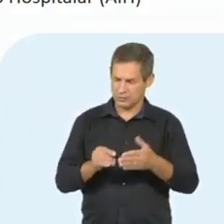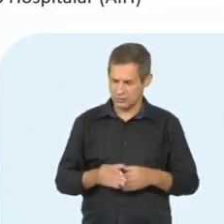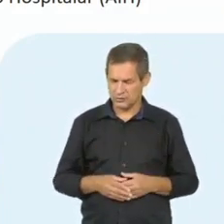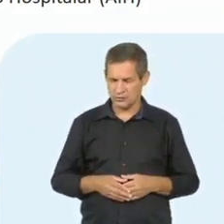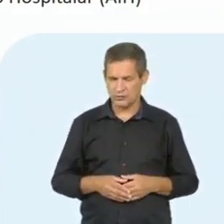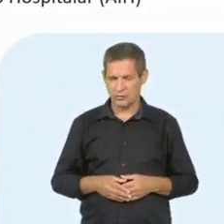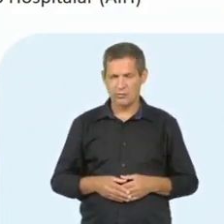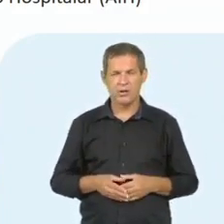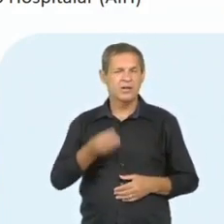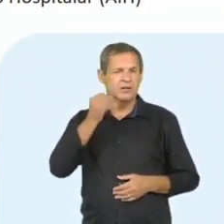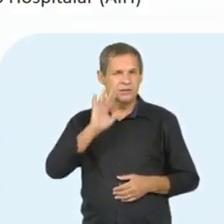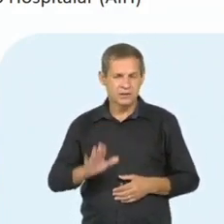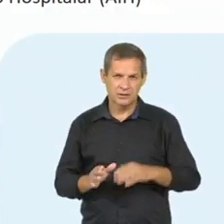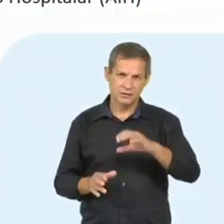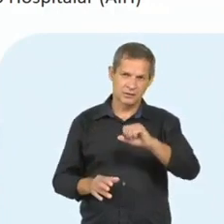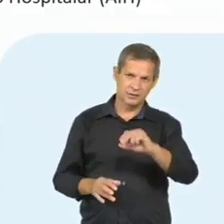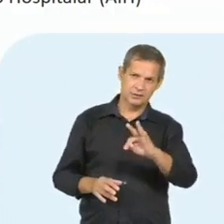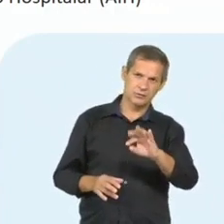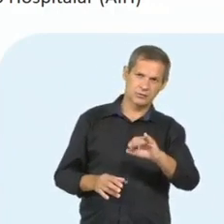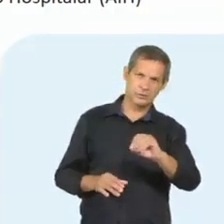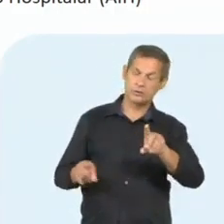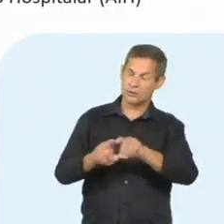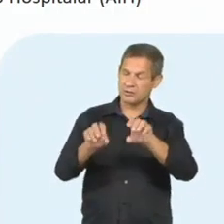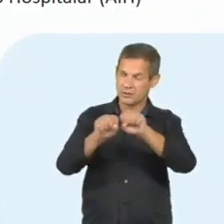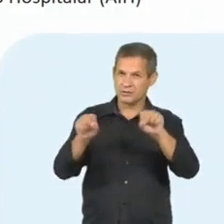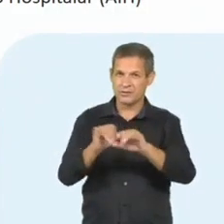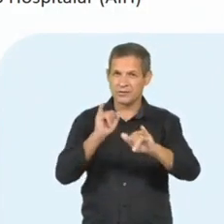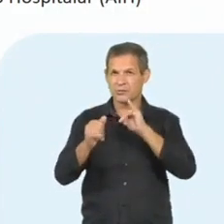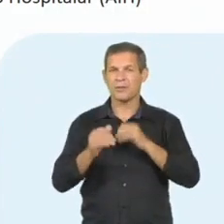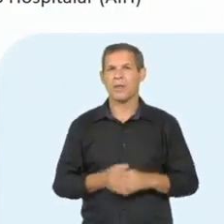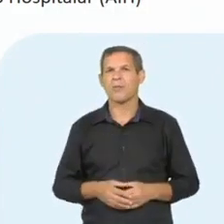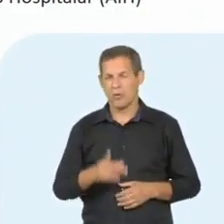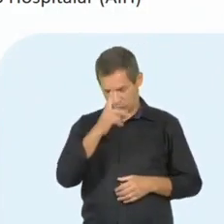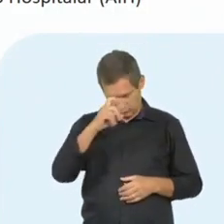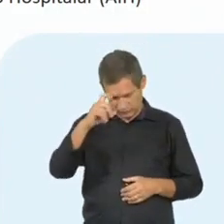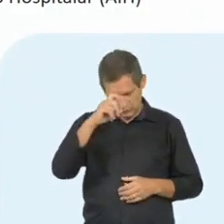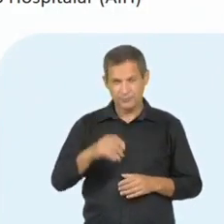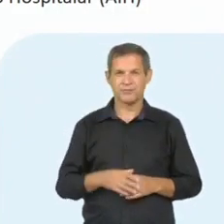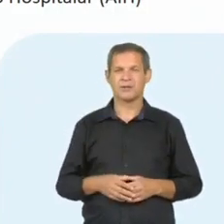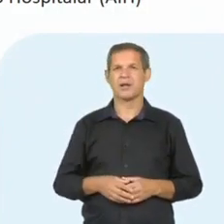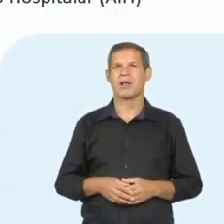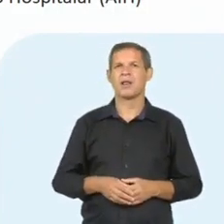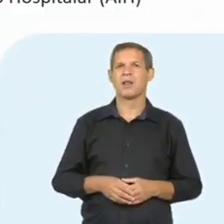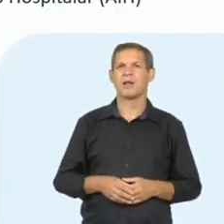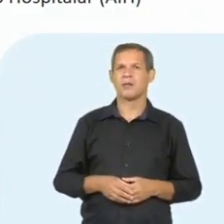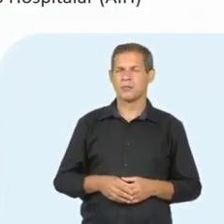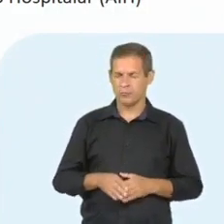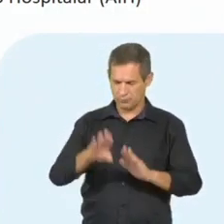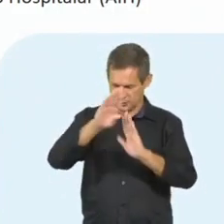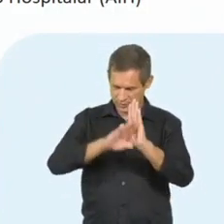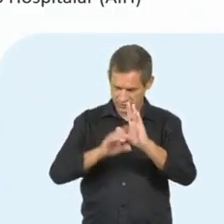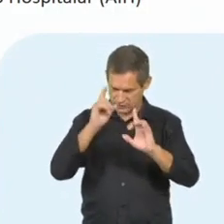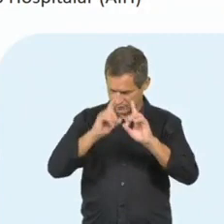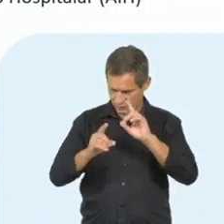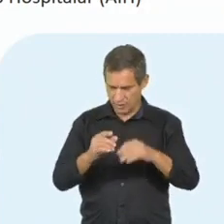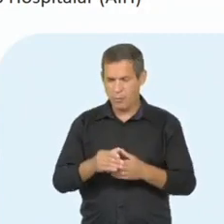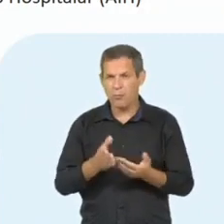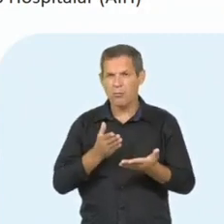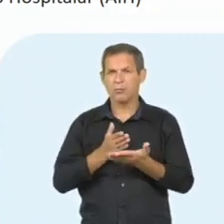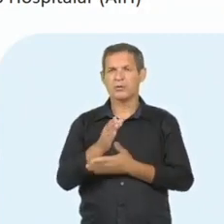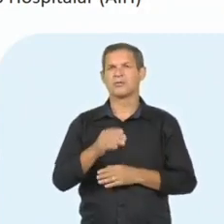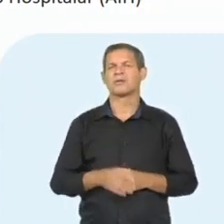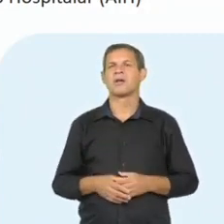cartório. Então é muito importante. Sistema de Informações Hospitalares processa dados relacionados à autorização